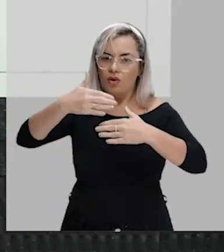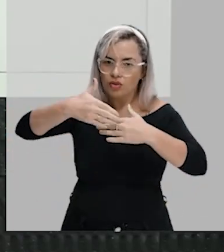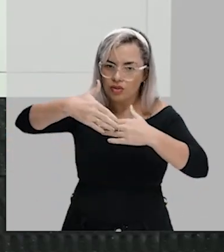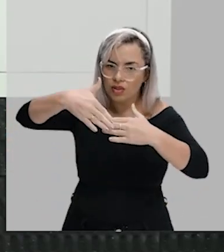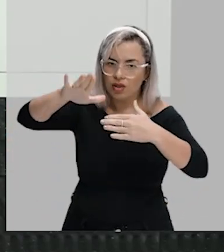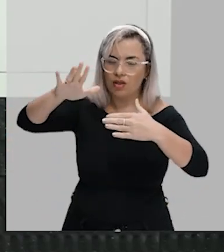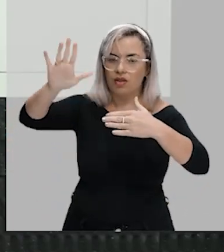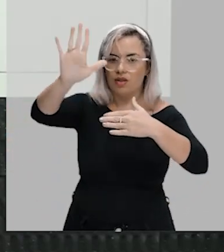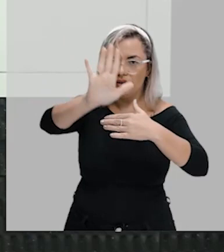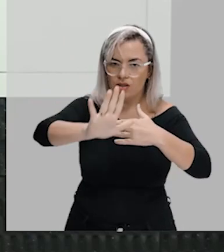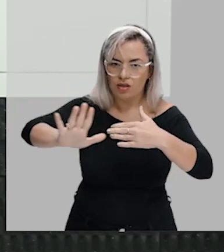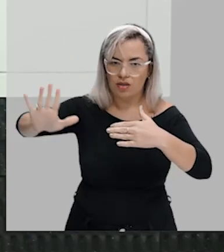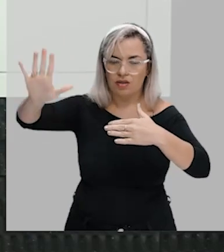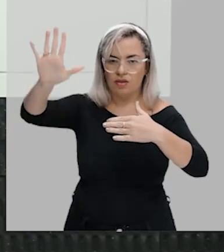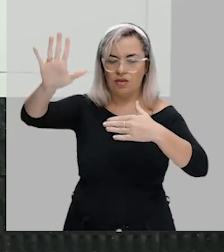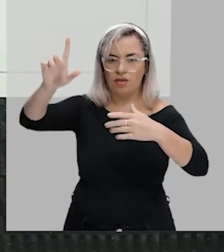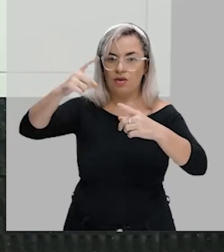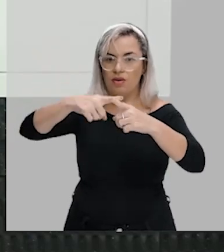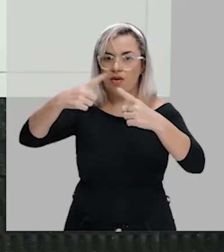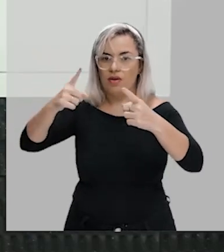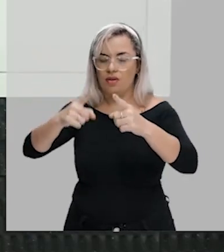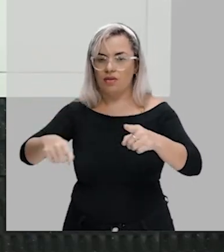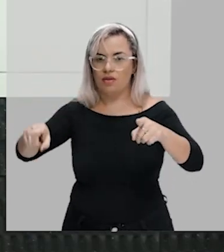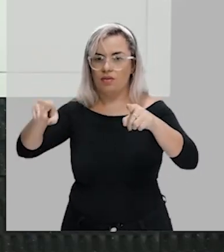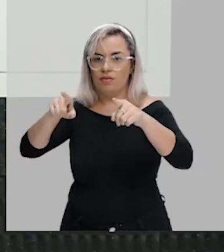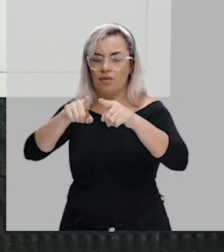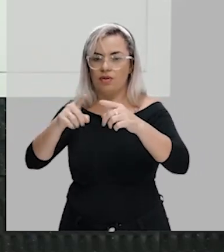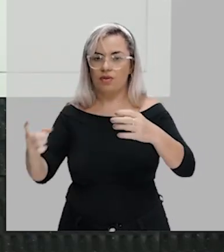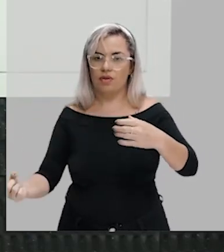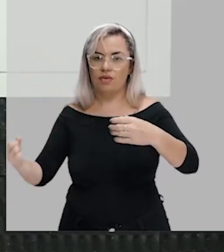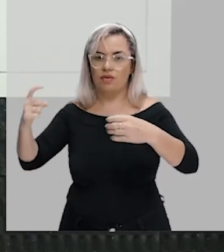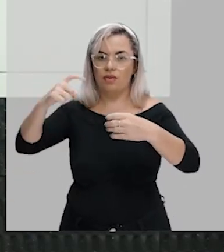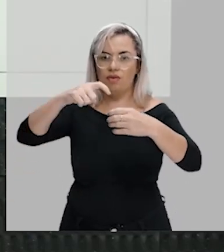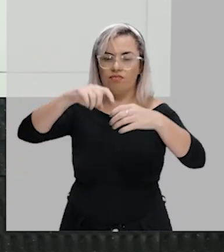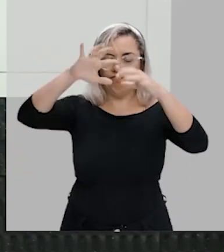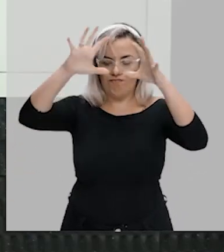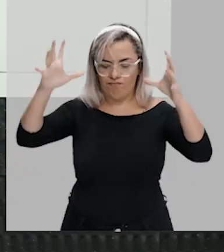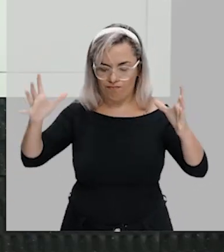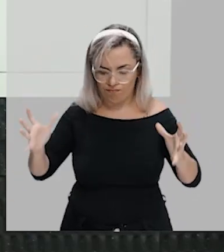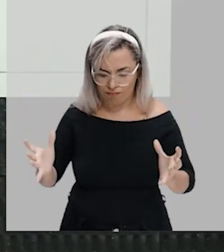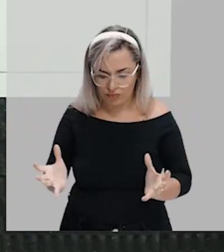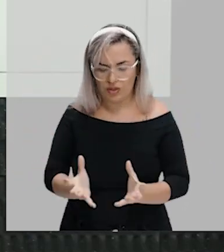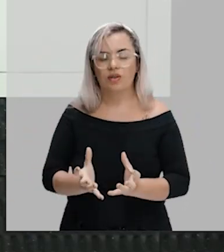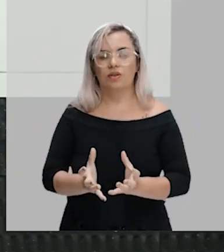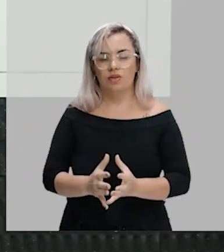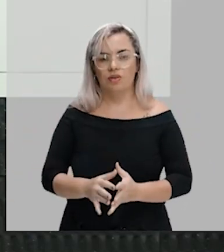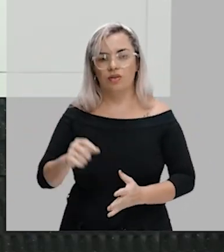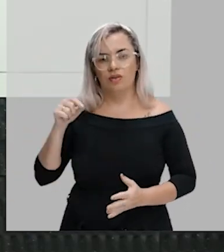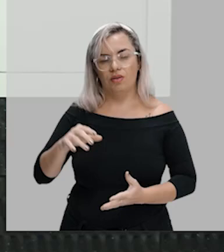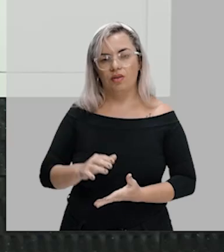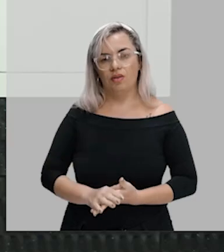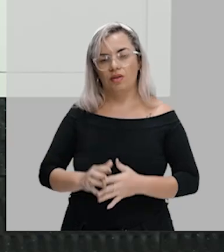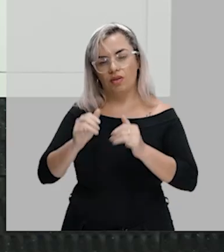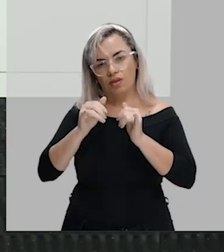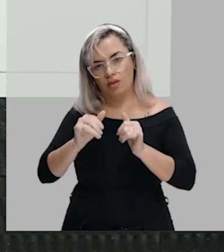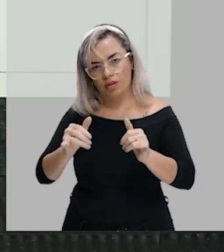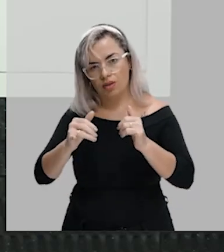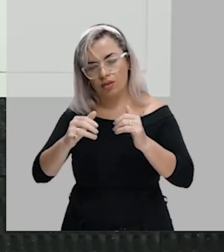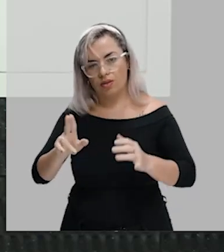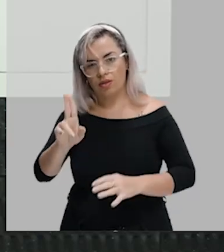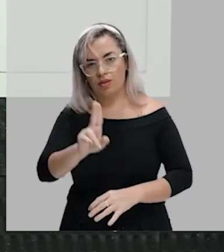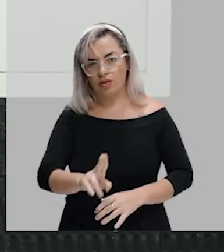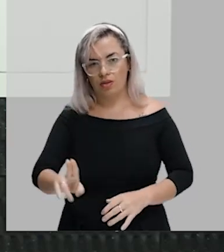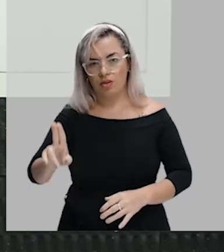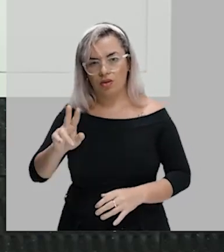nossa atmosfera, mas ela também pode ser refletida pela própria atmosfera, tá, ok? É o tipo de onda que também é utilizado